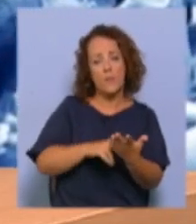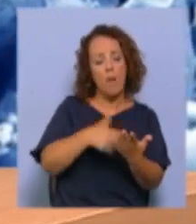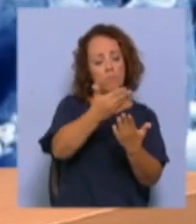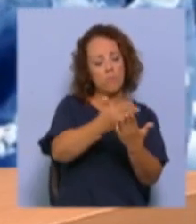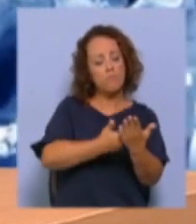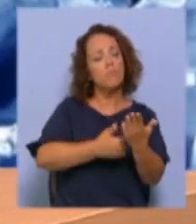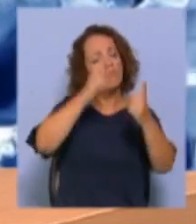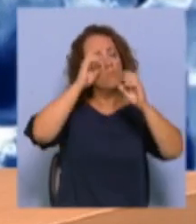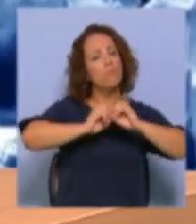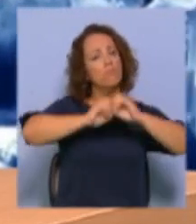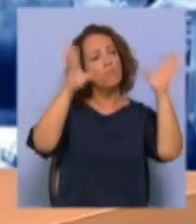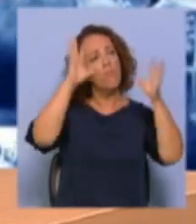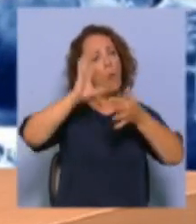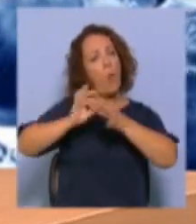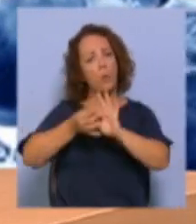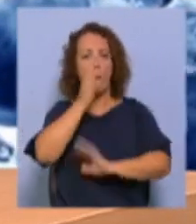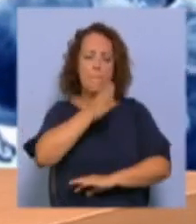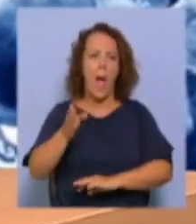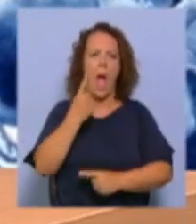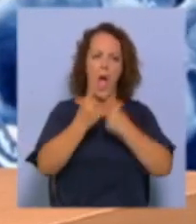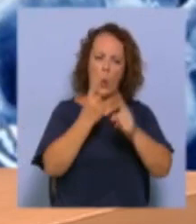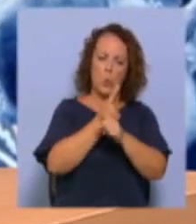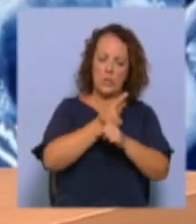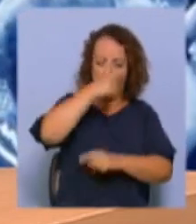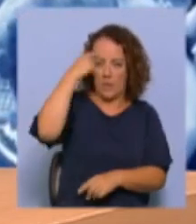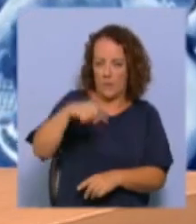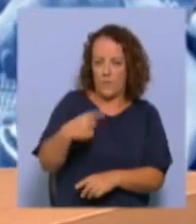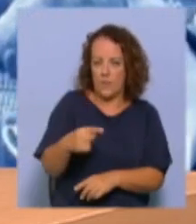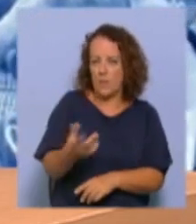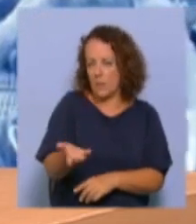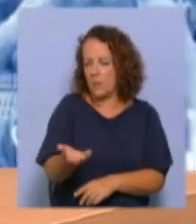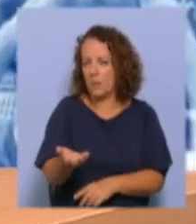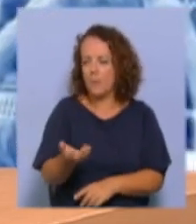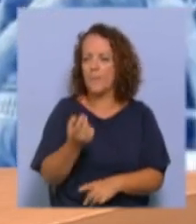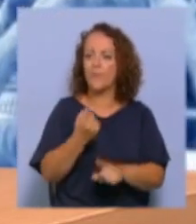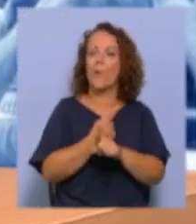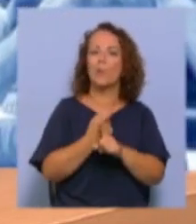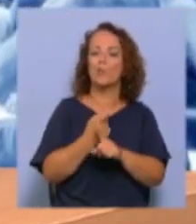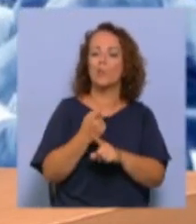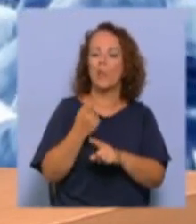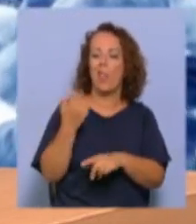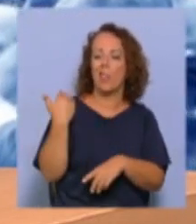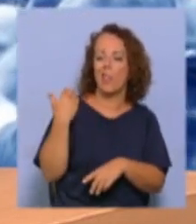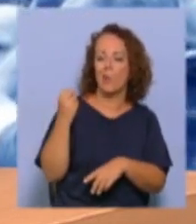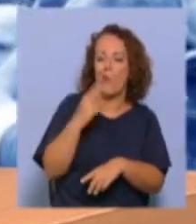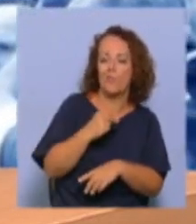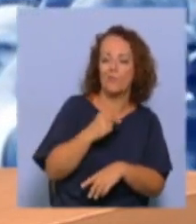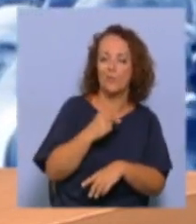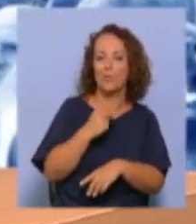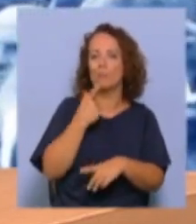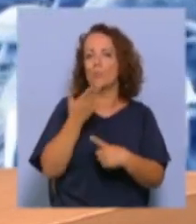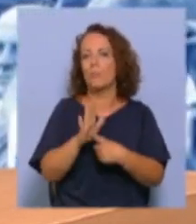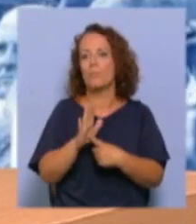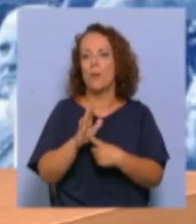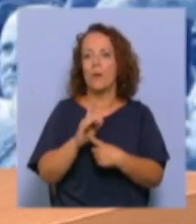mais razoável. Há coisas difíceis, enfim, das mais recentemente chegadas, e teria sido útil